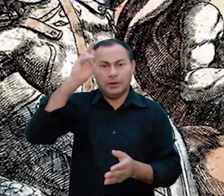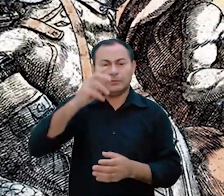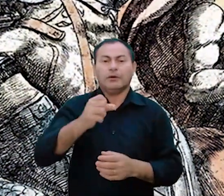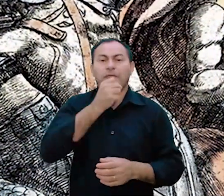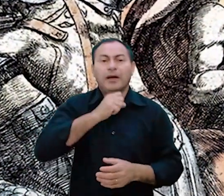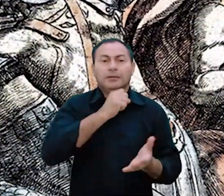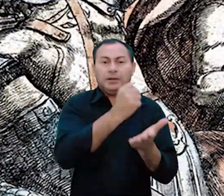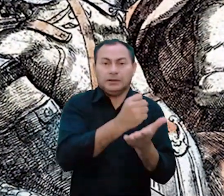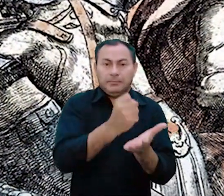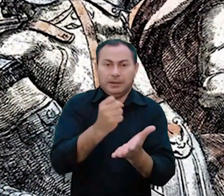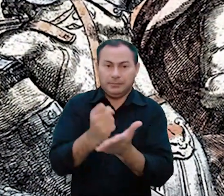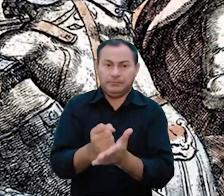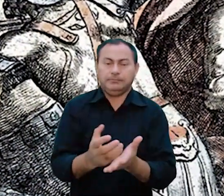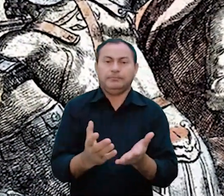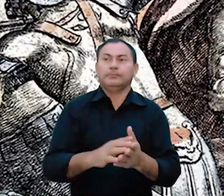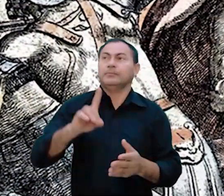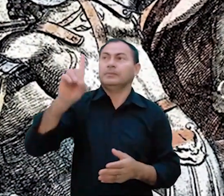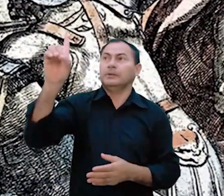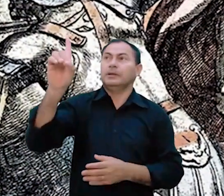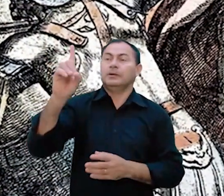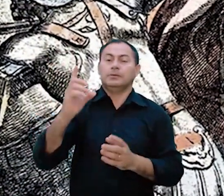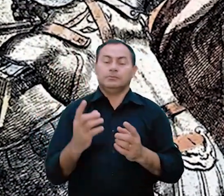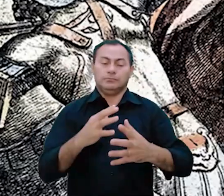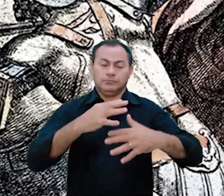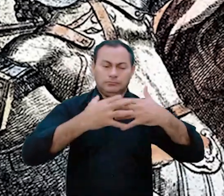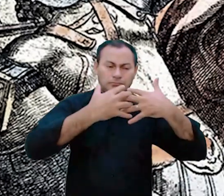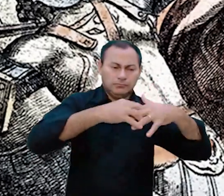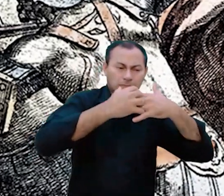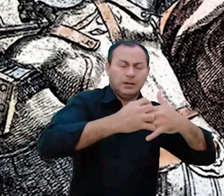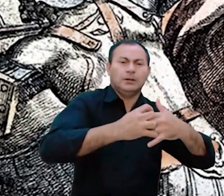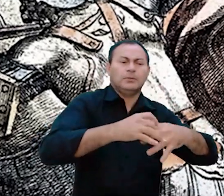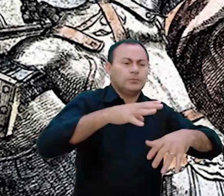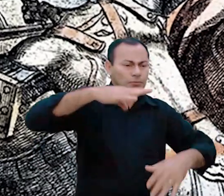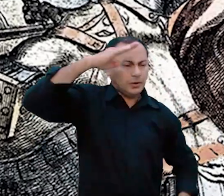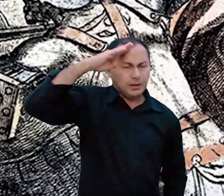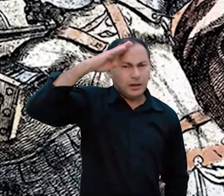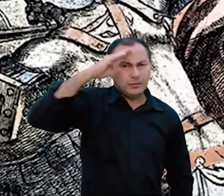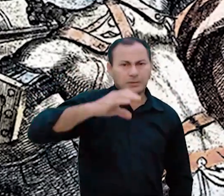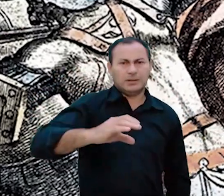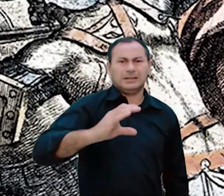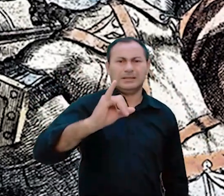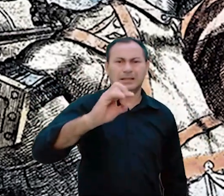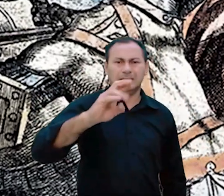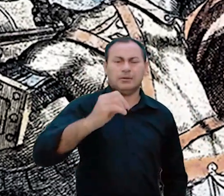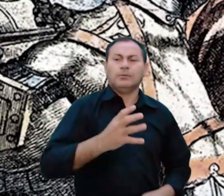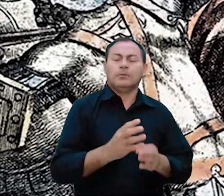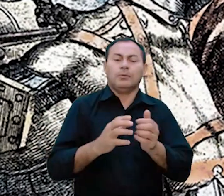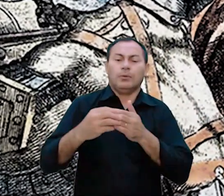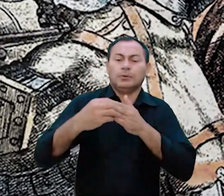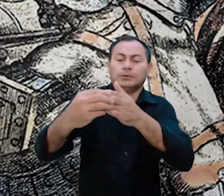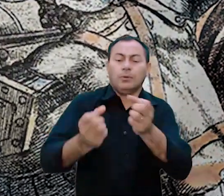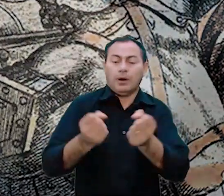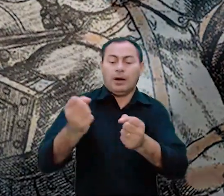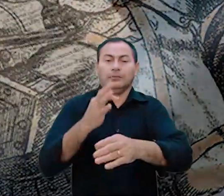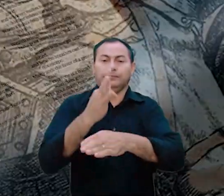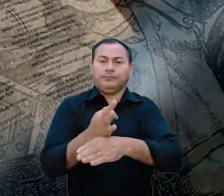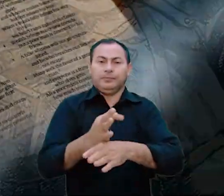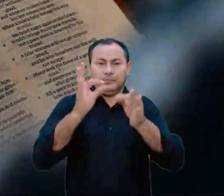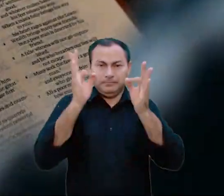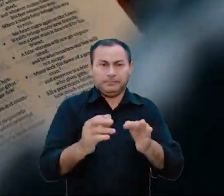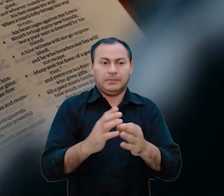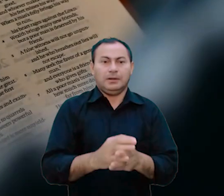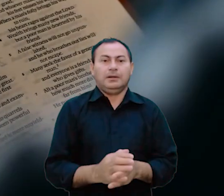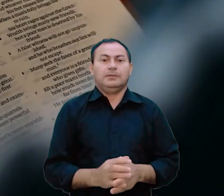livros históricos do Velho Testamento. Deus confundiu os soldados de Cícera que conduziam os carros de ferro.